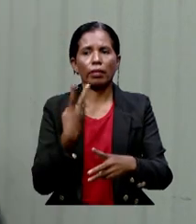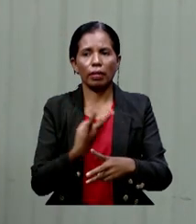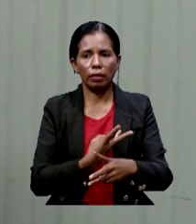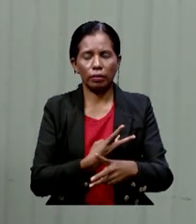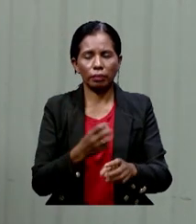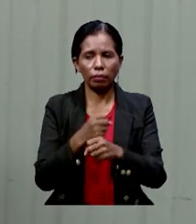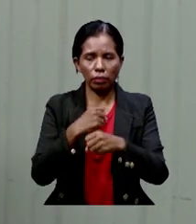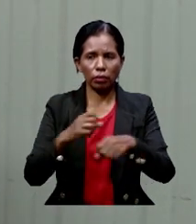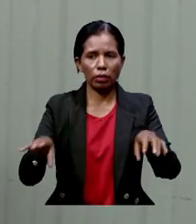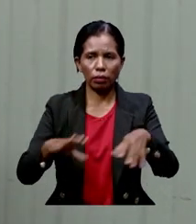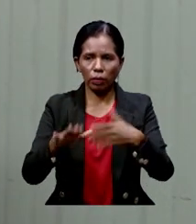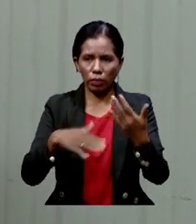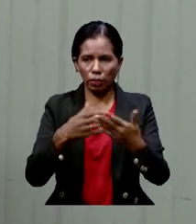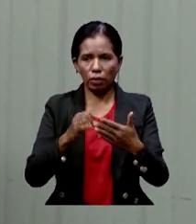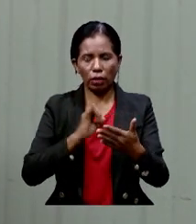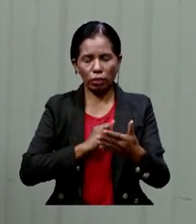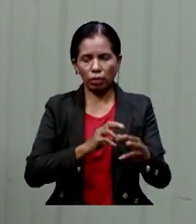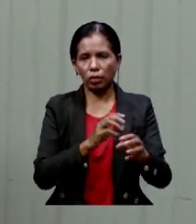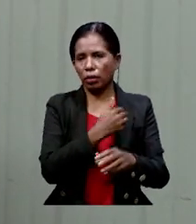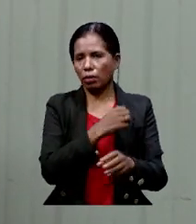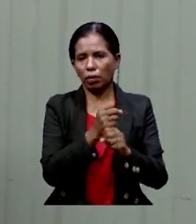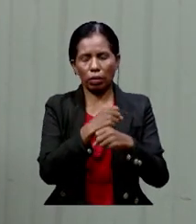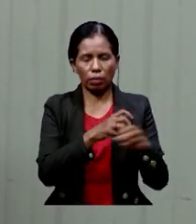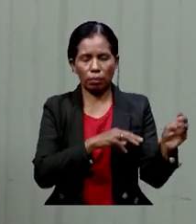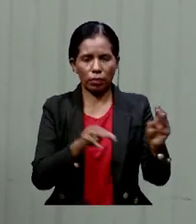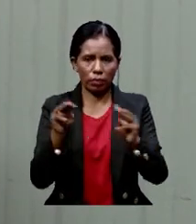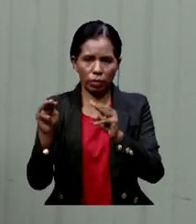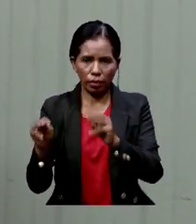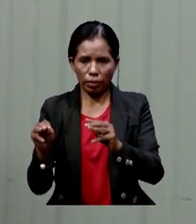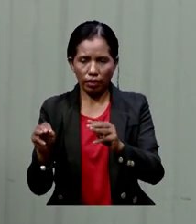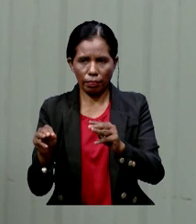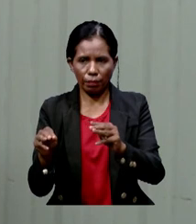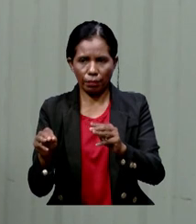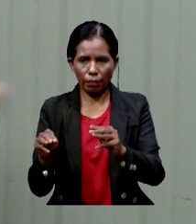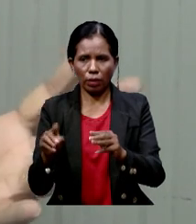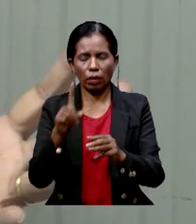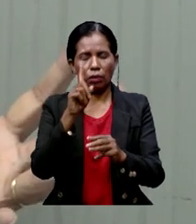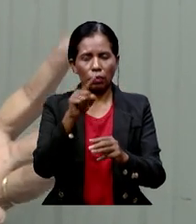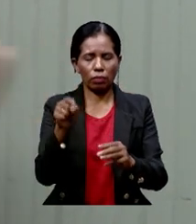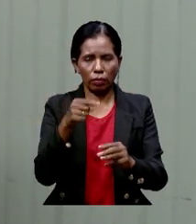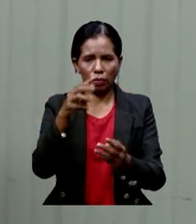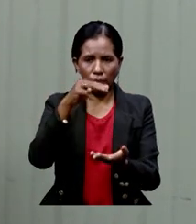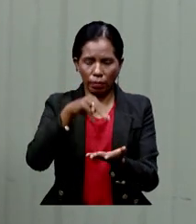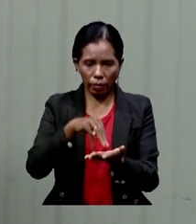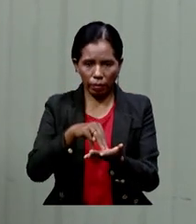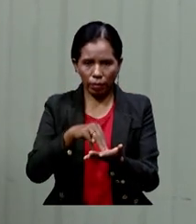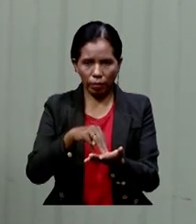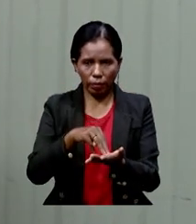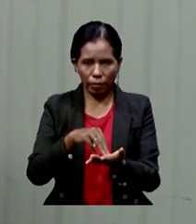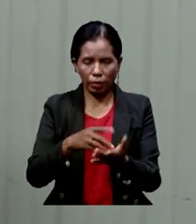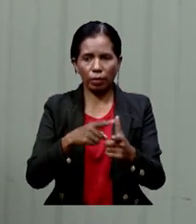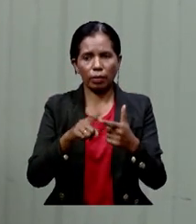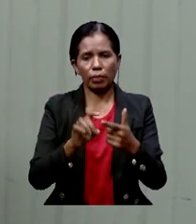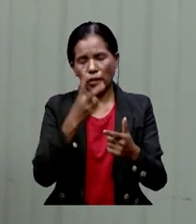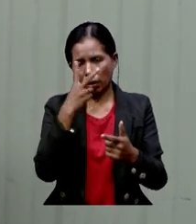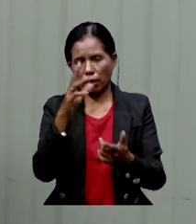halo sistema ho tutu nebe ka hosiro kalo mudansa ida neba 1 milang eta 1,1 milang nebe ke depois sa hari